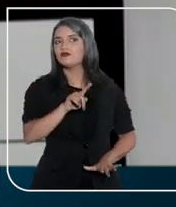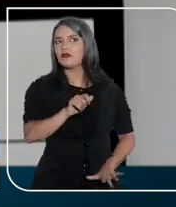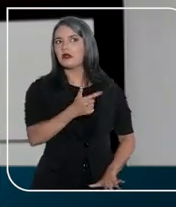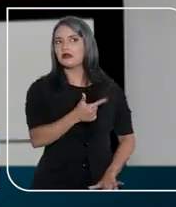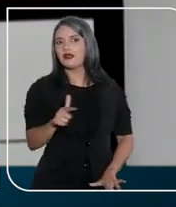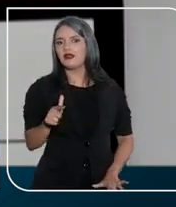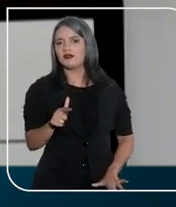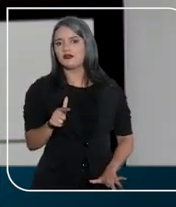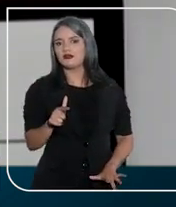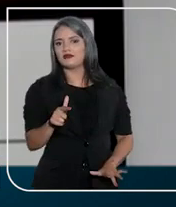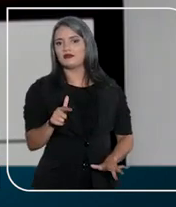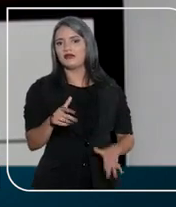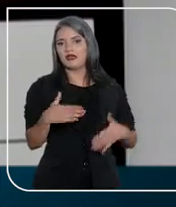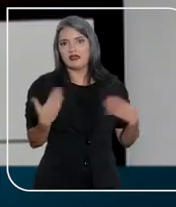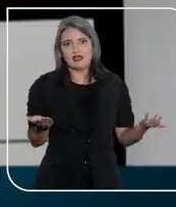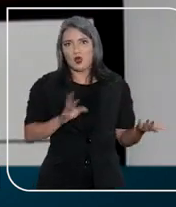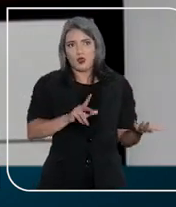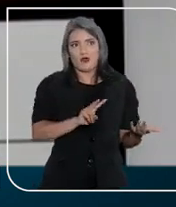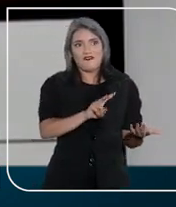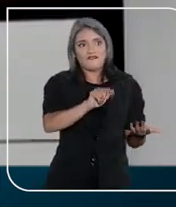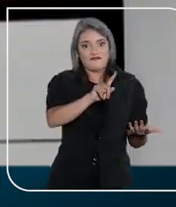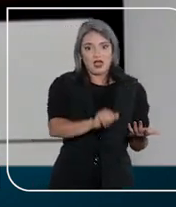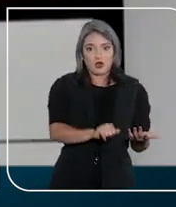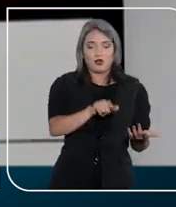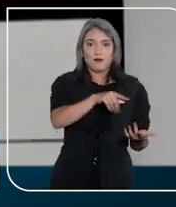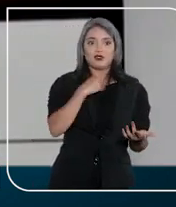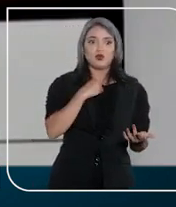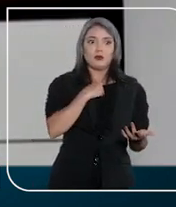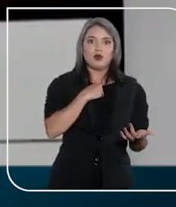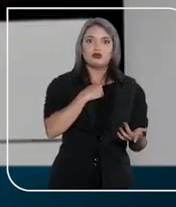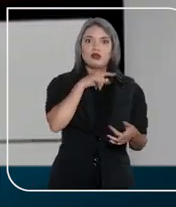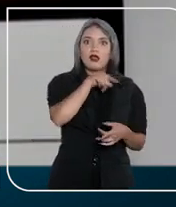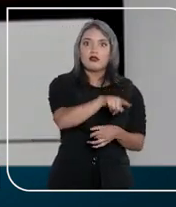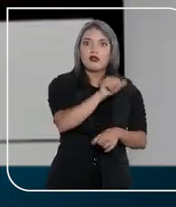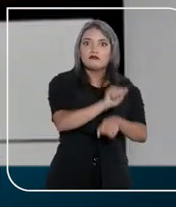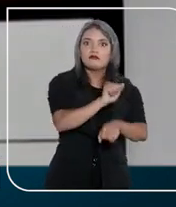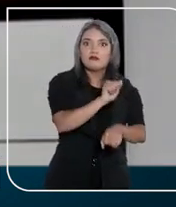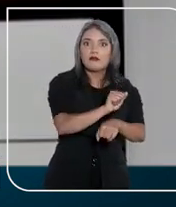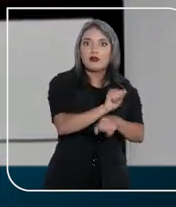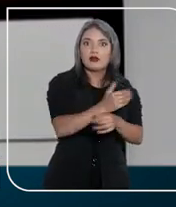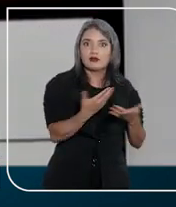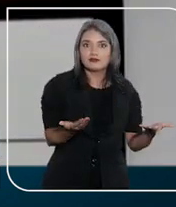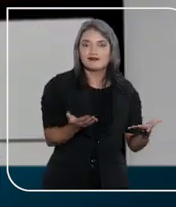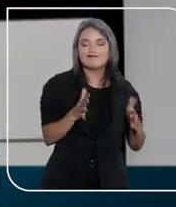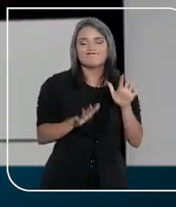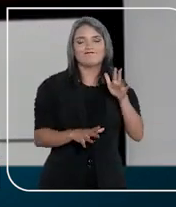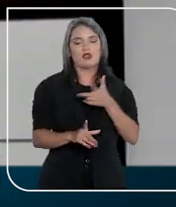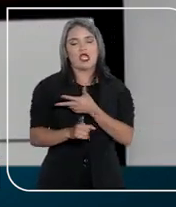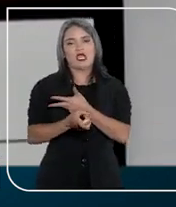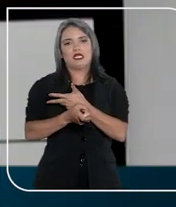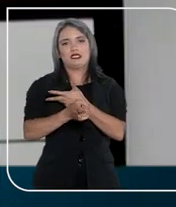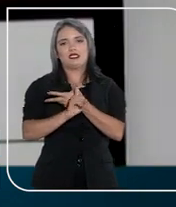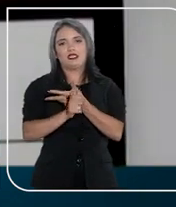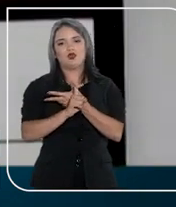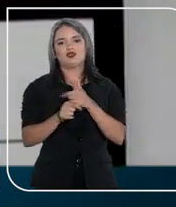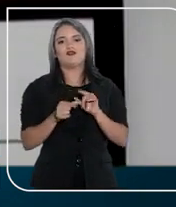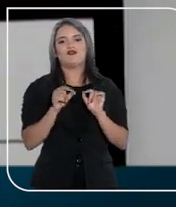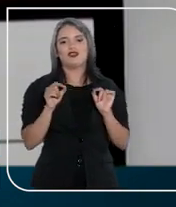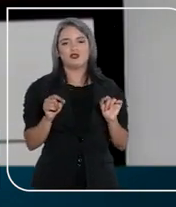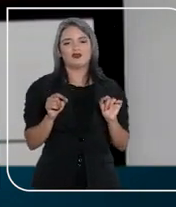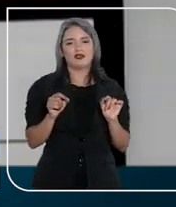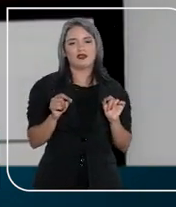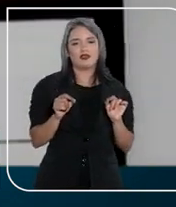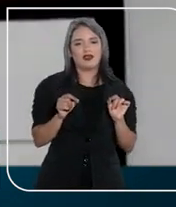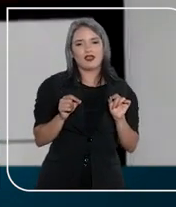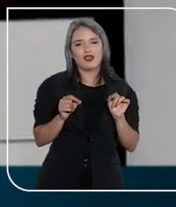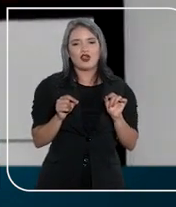Então eu não tenho cargo vago, embora eu tenha um posto parado. Muitas vezes o Poder Executivo faz um trâmite